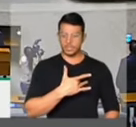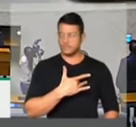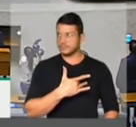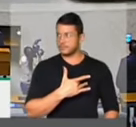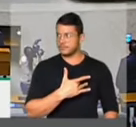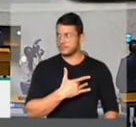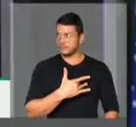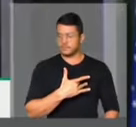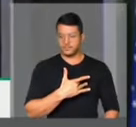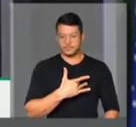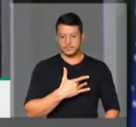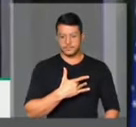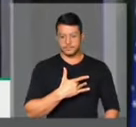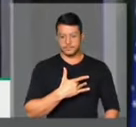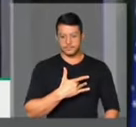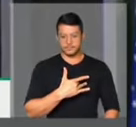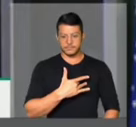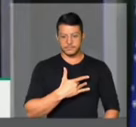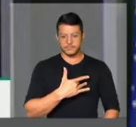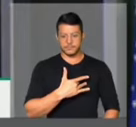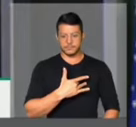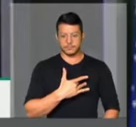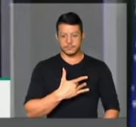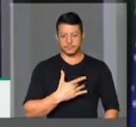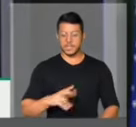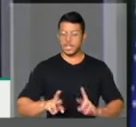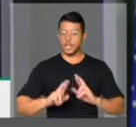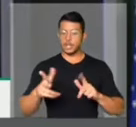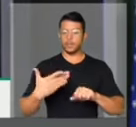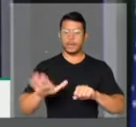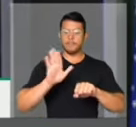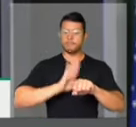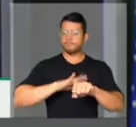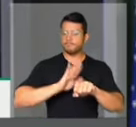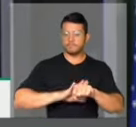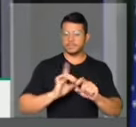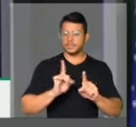Presidente, muito mais do que ideologia partidária, nós